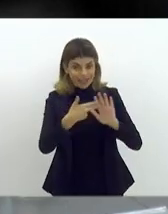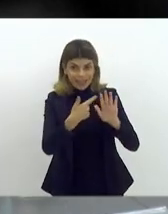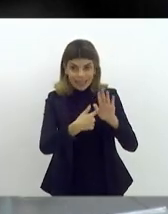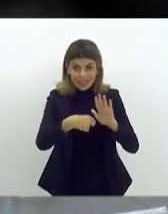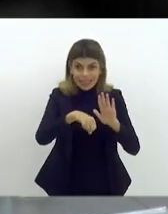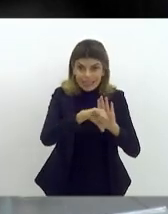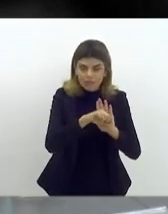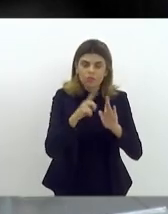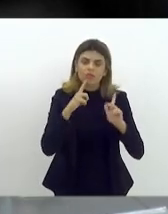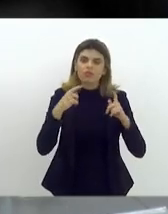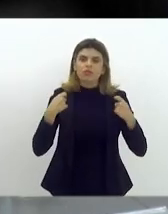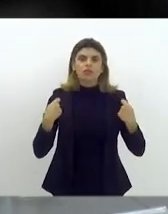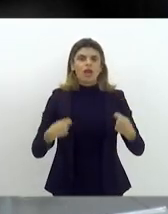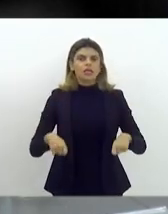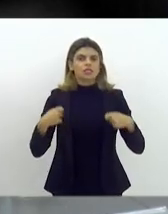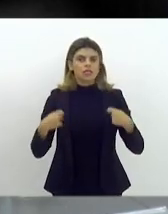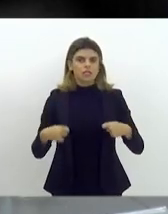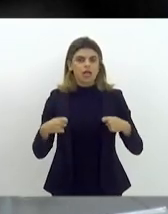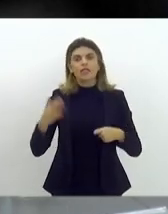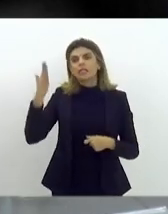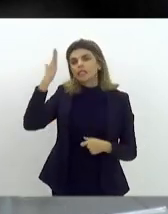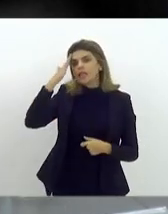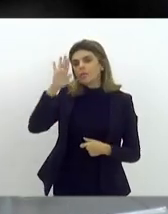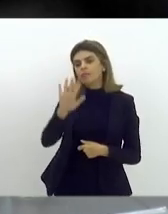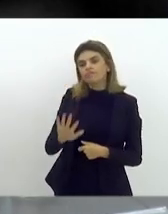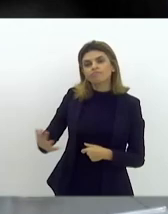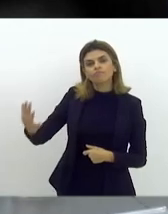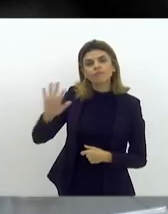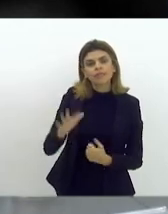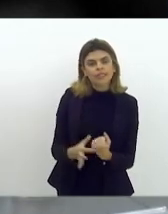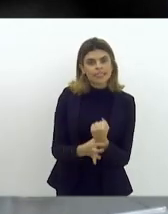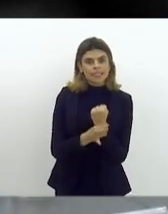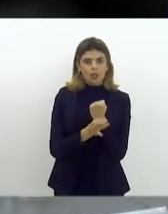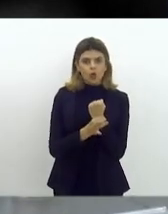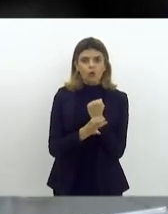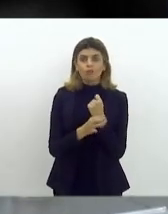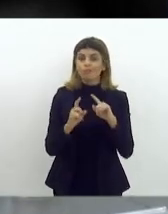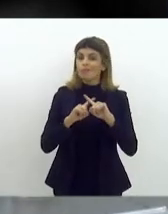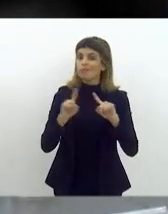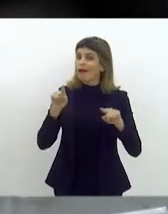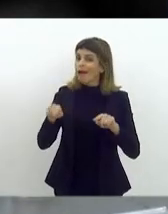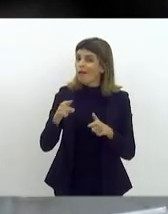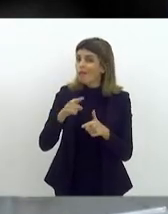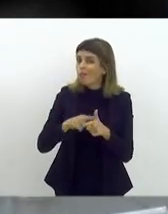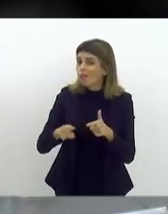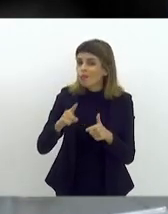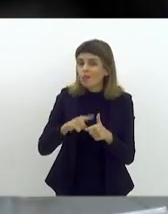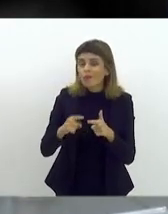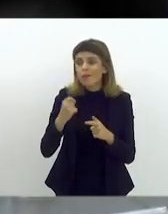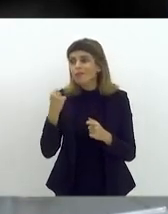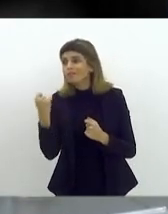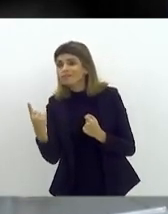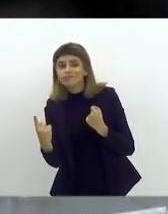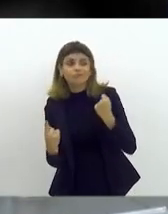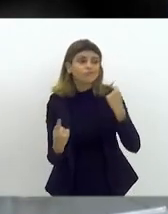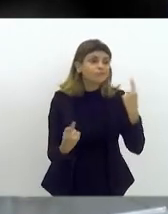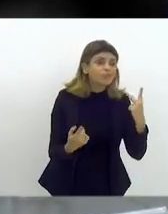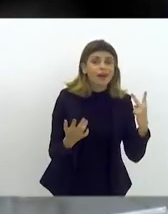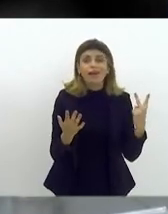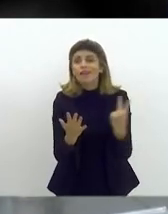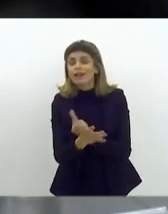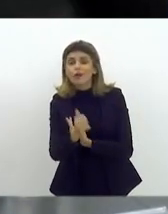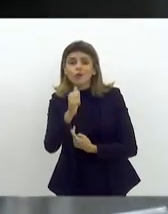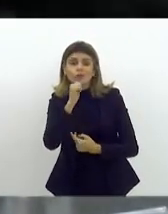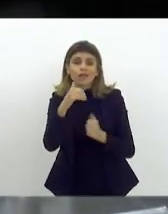haveria necessidade de se violar um mecanismo de segurança mas isso era uma questão assim e os casos que a pessoa não tivesse